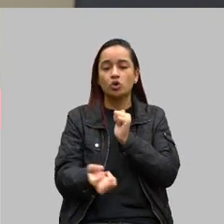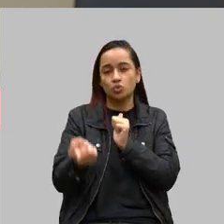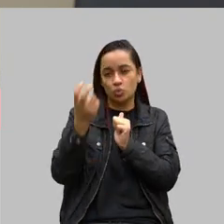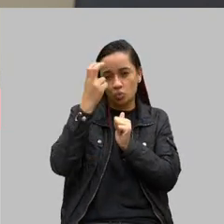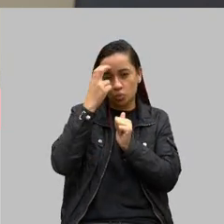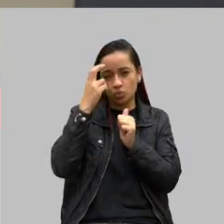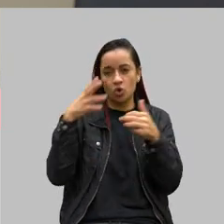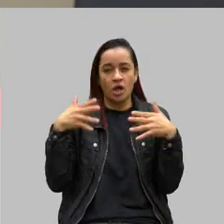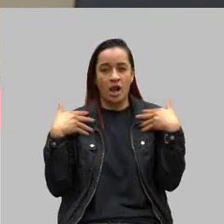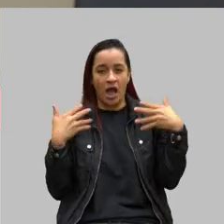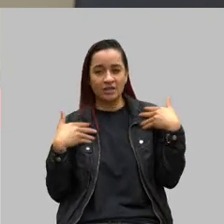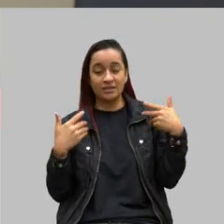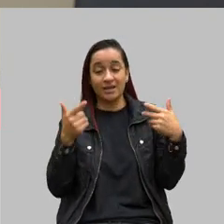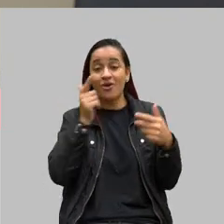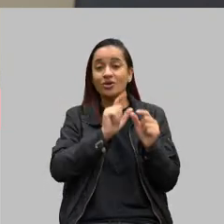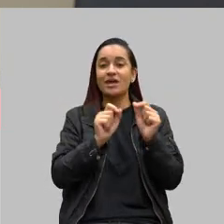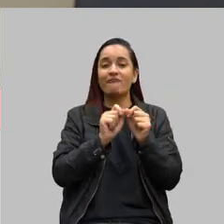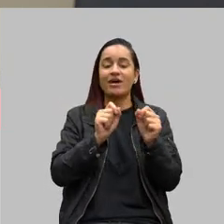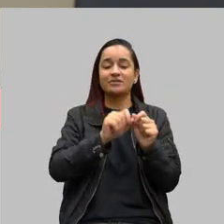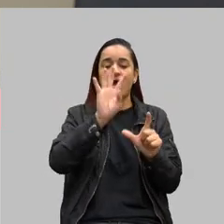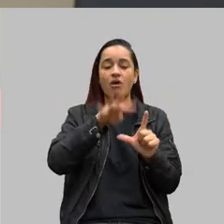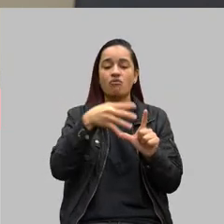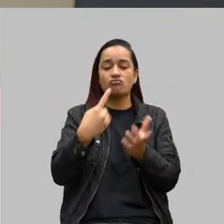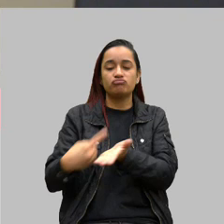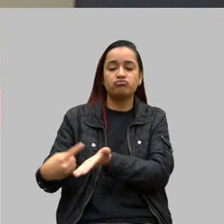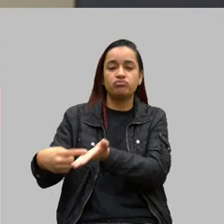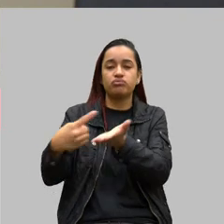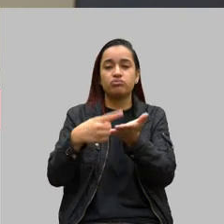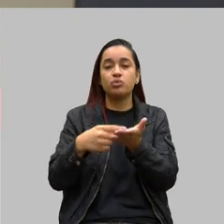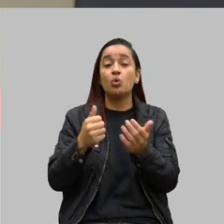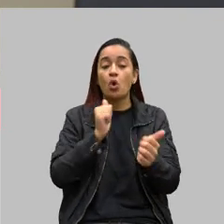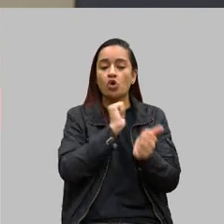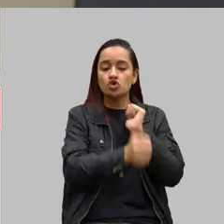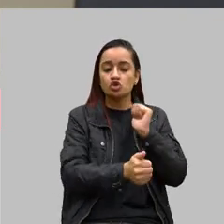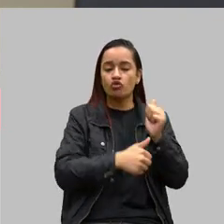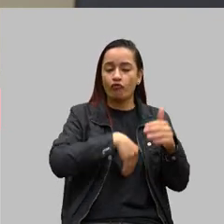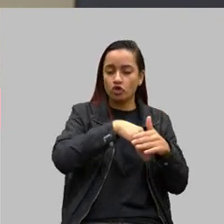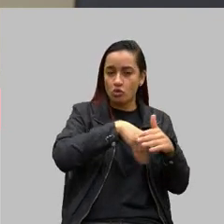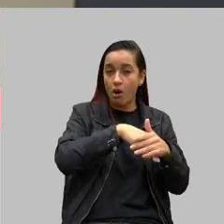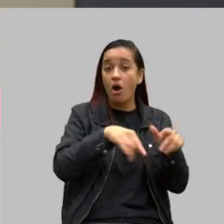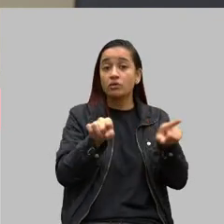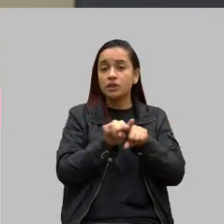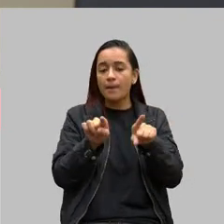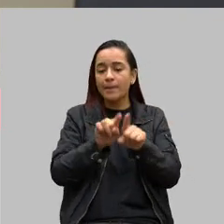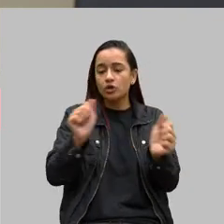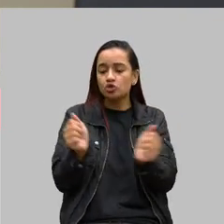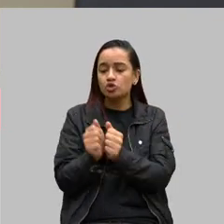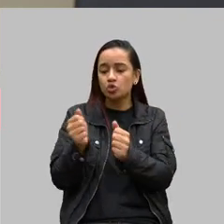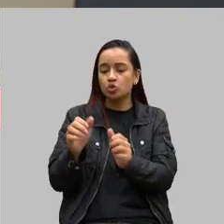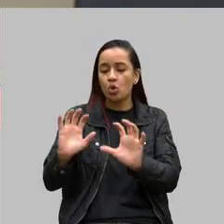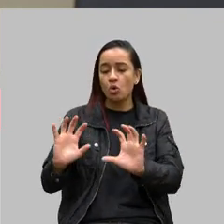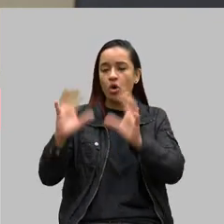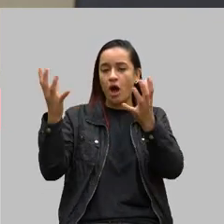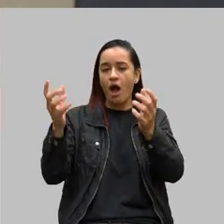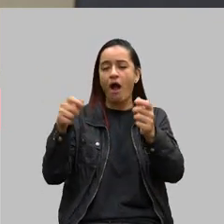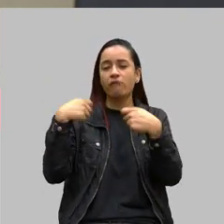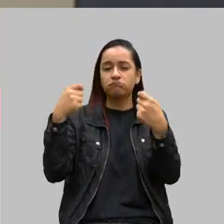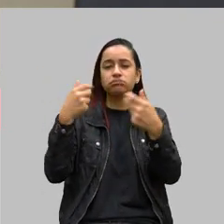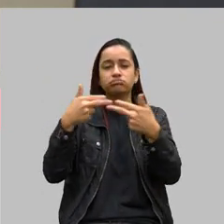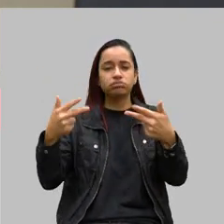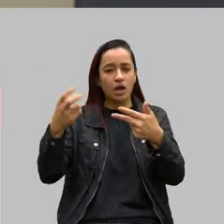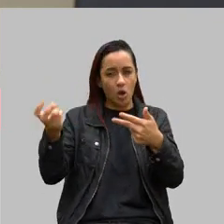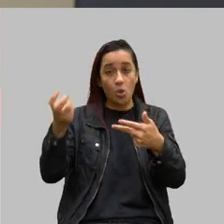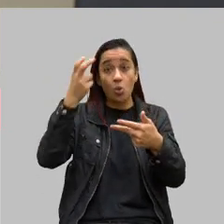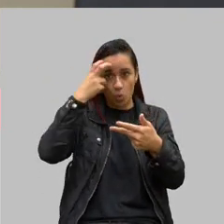que concilia né os os os jogos de futebol com os eventos também culturais que são importantes também até para